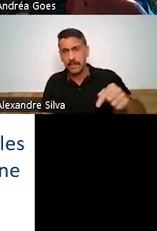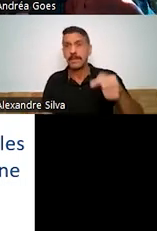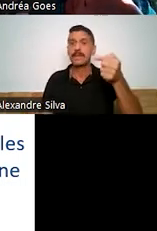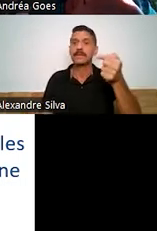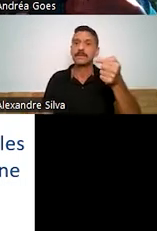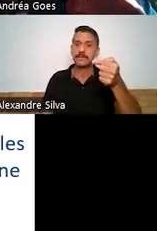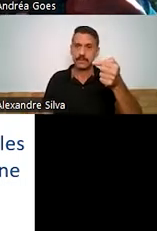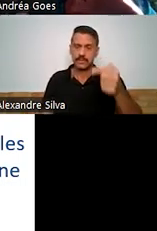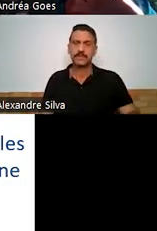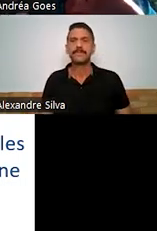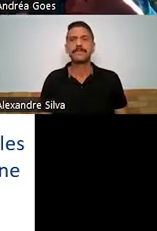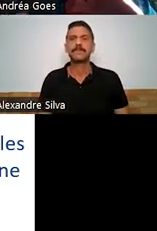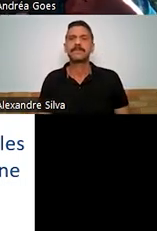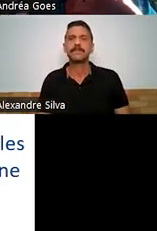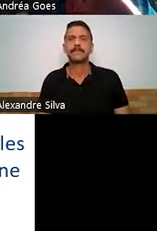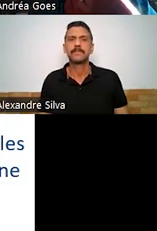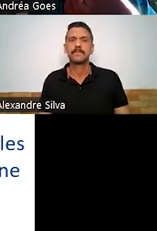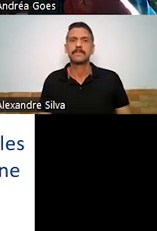Enfim,